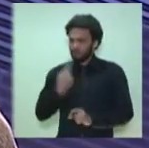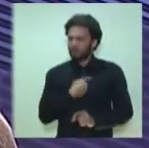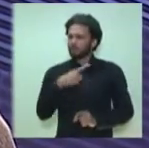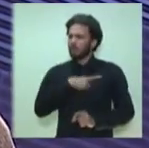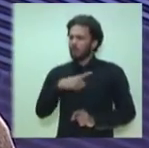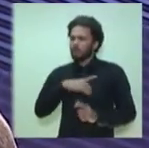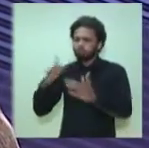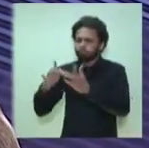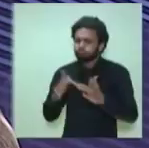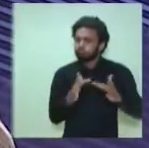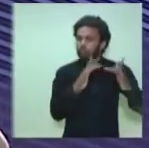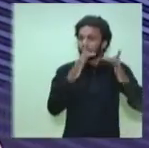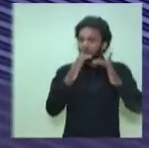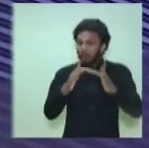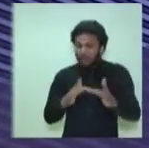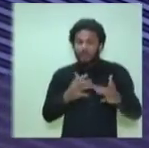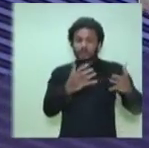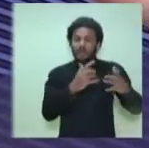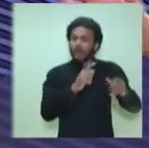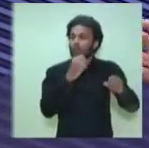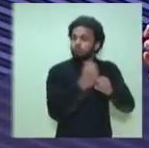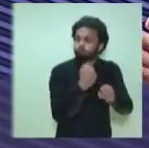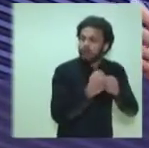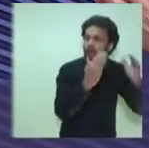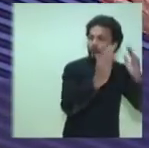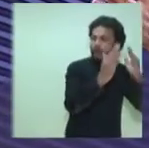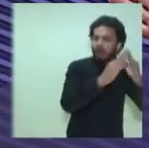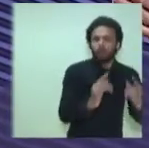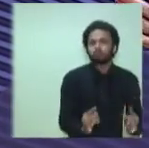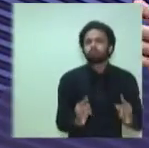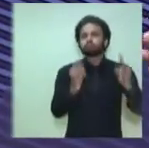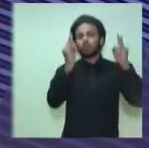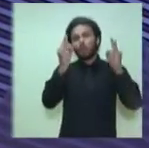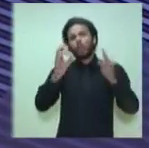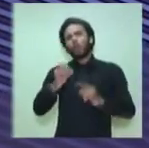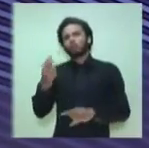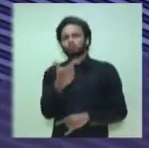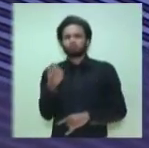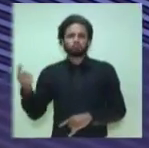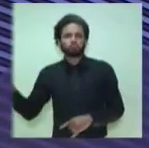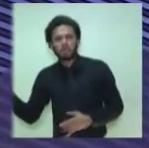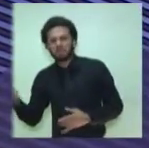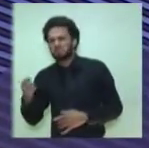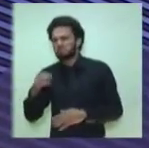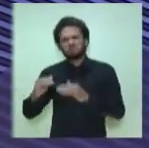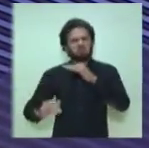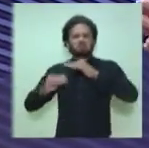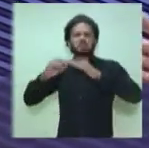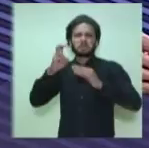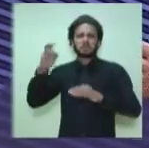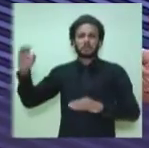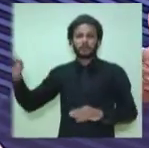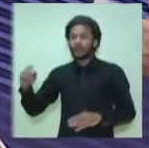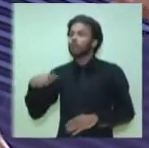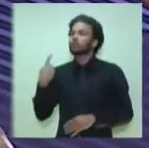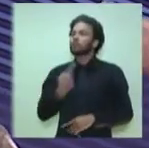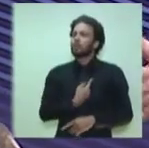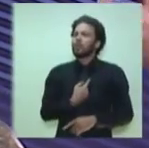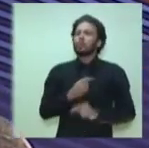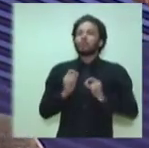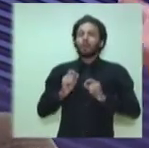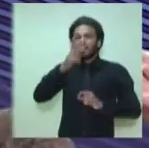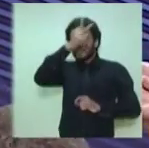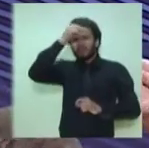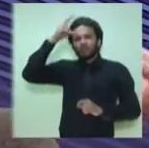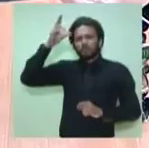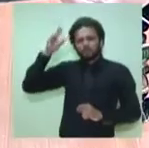saudáveis, aquelas que querem fazer casas ou apartamentos, até 200 unidades, no máximo 500. Nós fomos a prefeitura